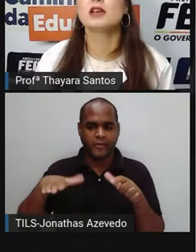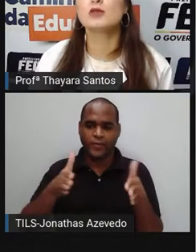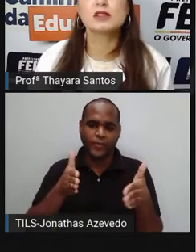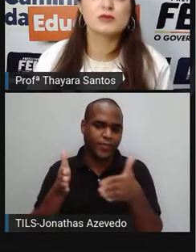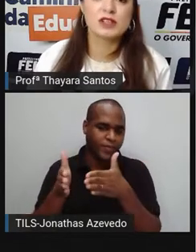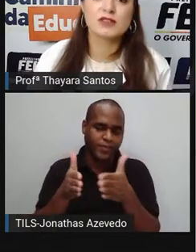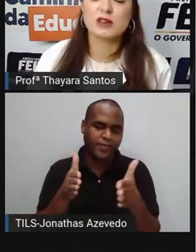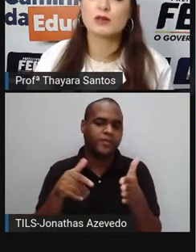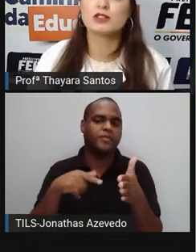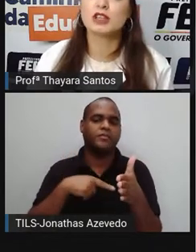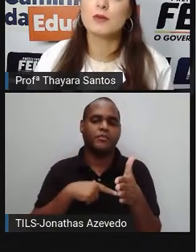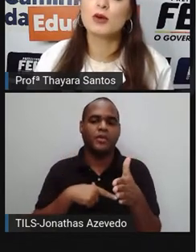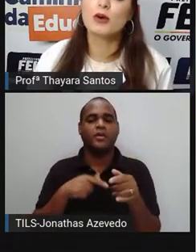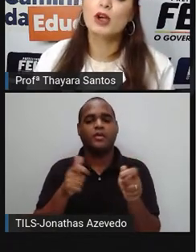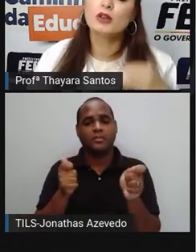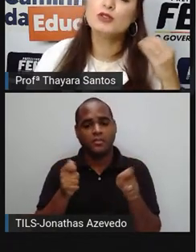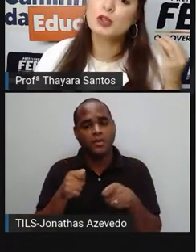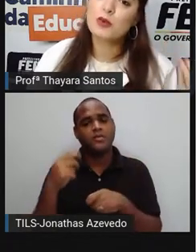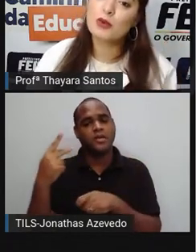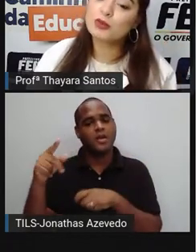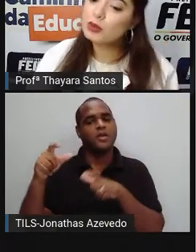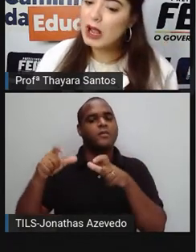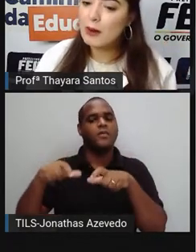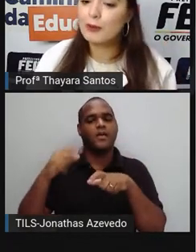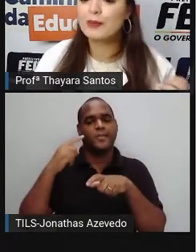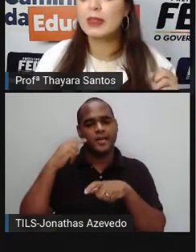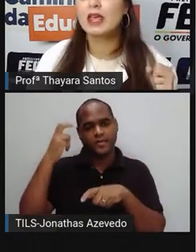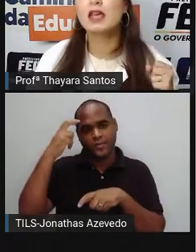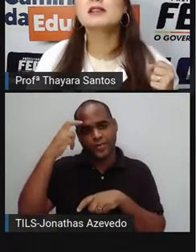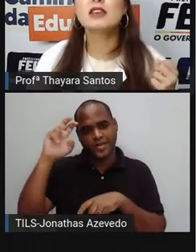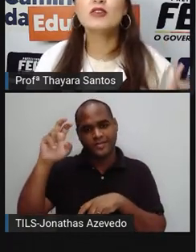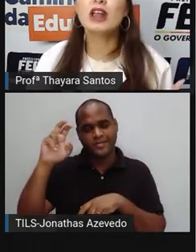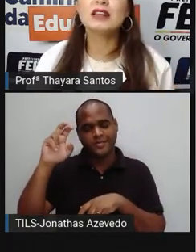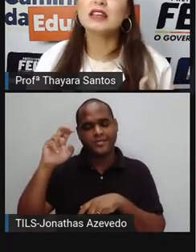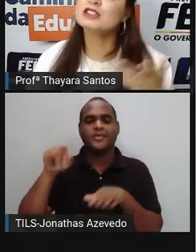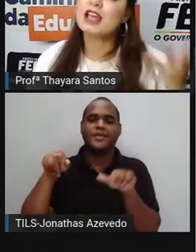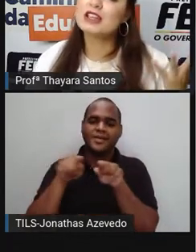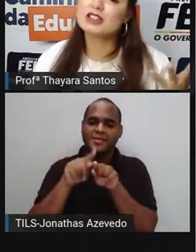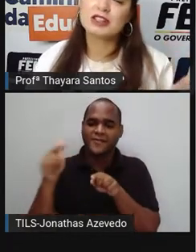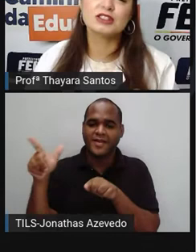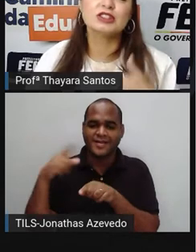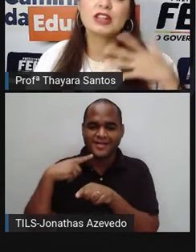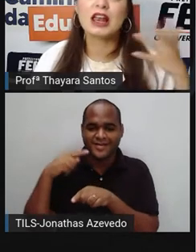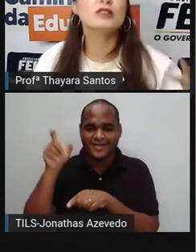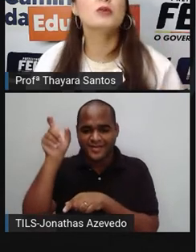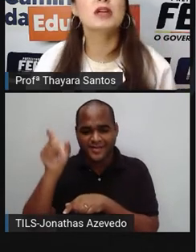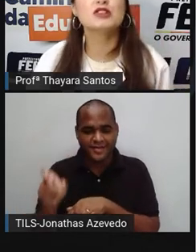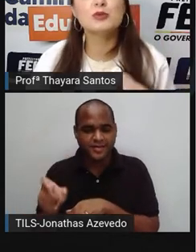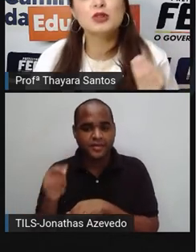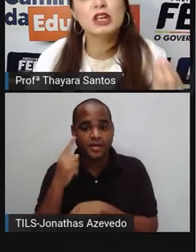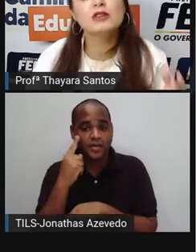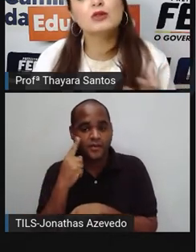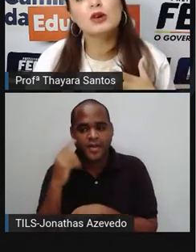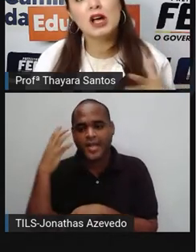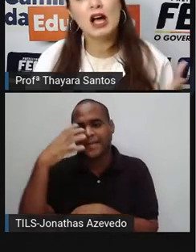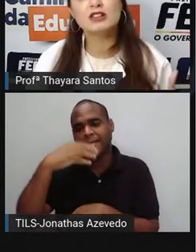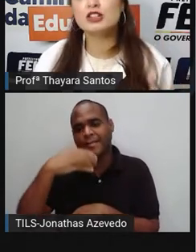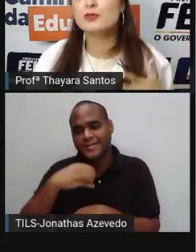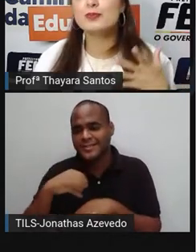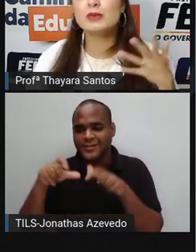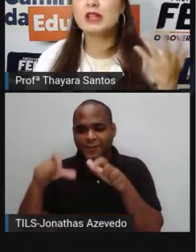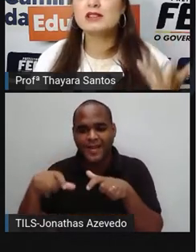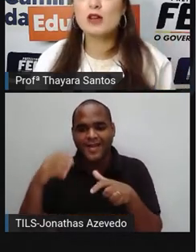isso também tá sendo o serviço ecossistêmico do tipo cultural e sem falar na estética né a gente tá lá no ambiente bonito